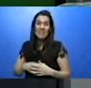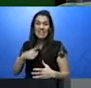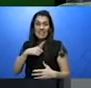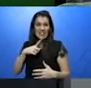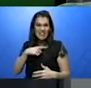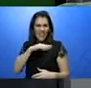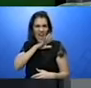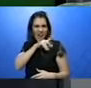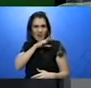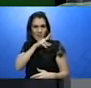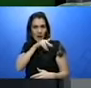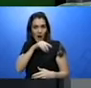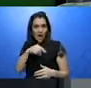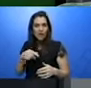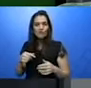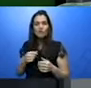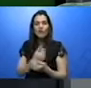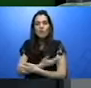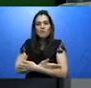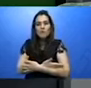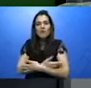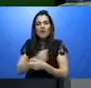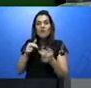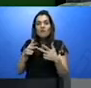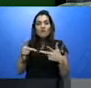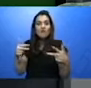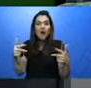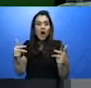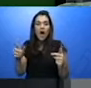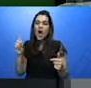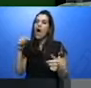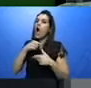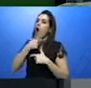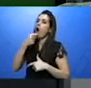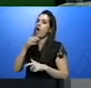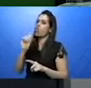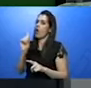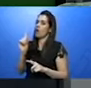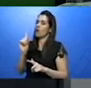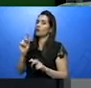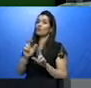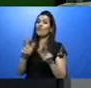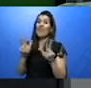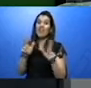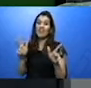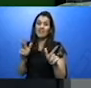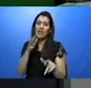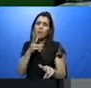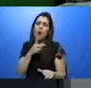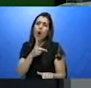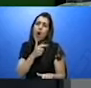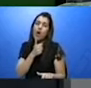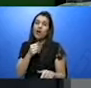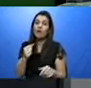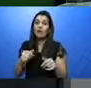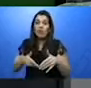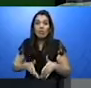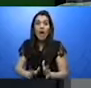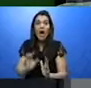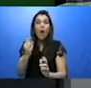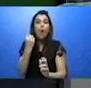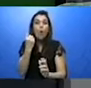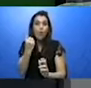quando vai ter o filhote, tem vários. A girafa demora todo esse tempo e só nasce um de cada vez. Mas